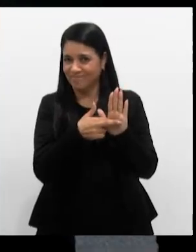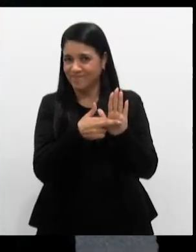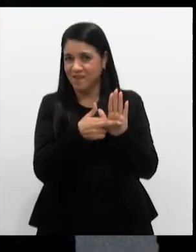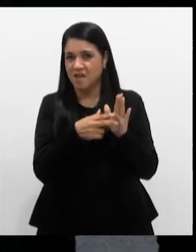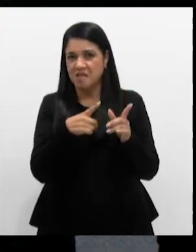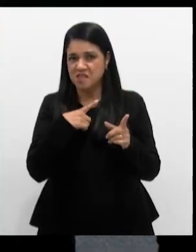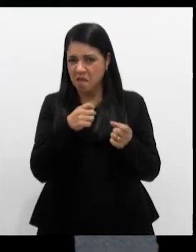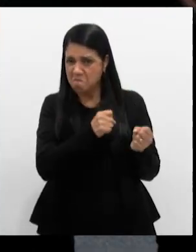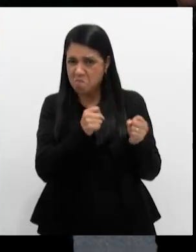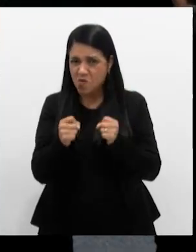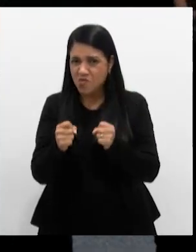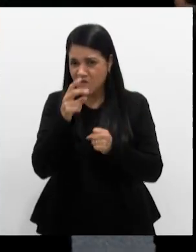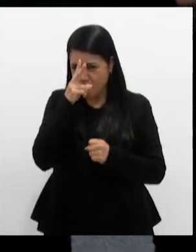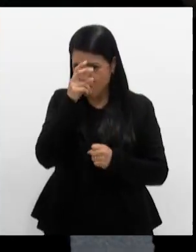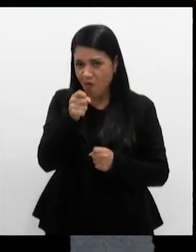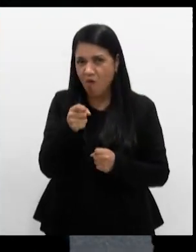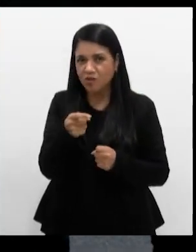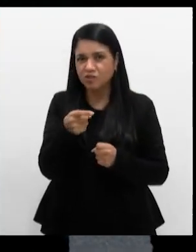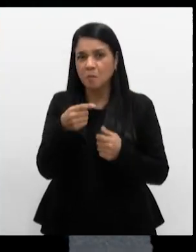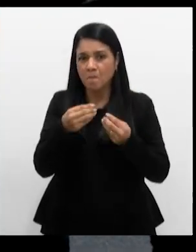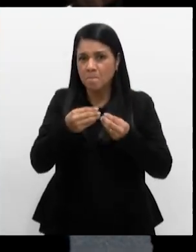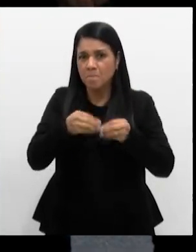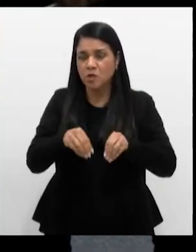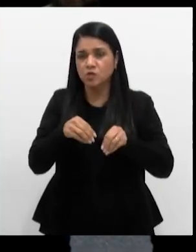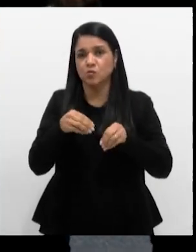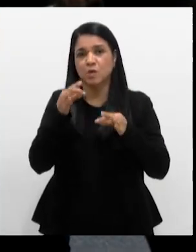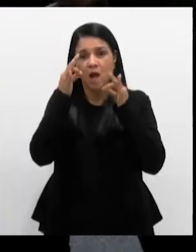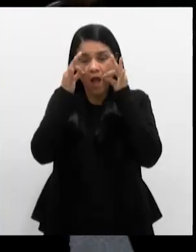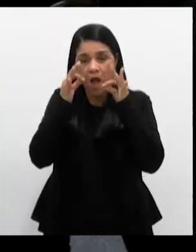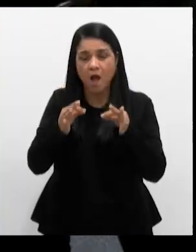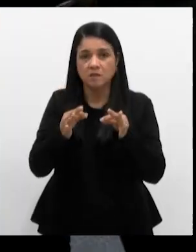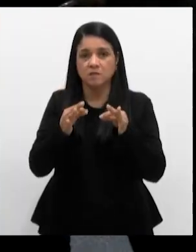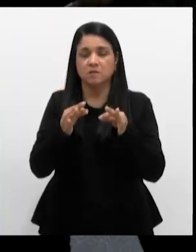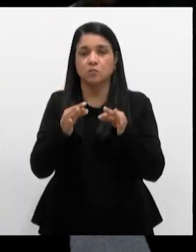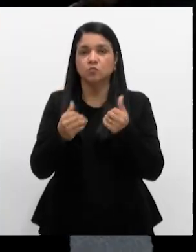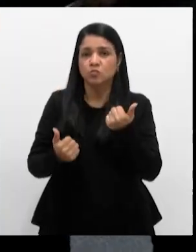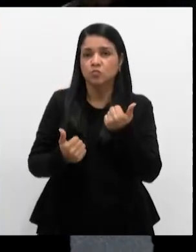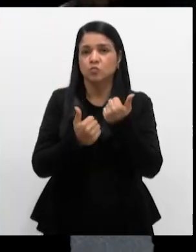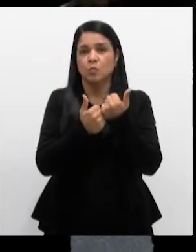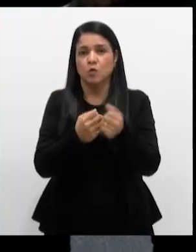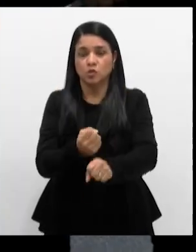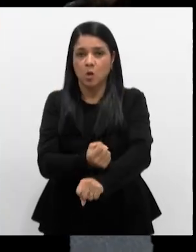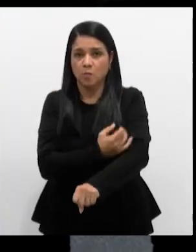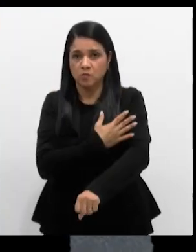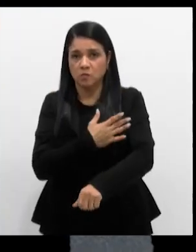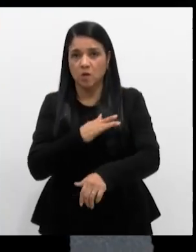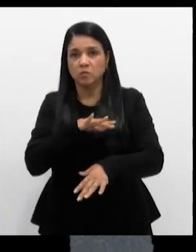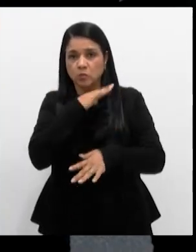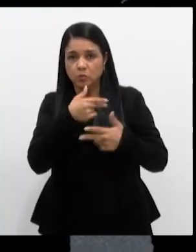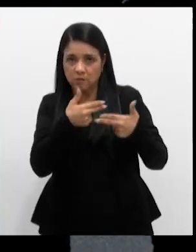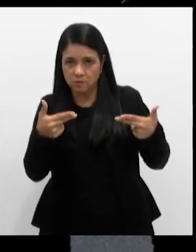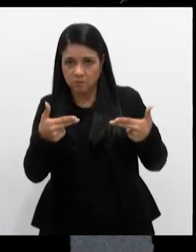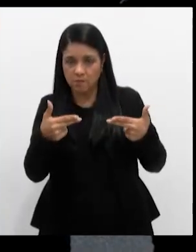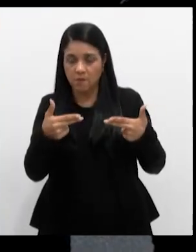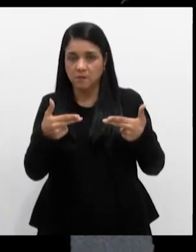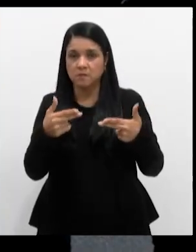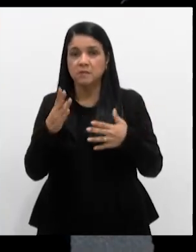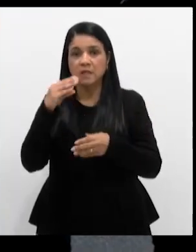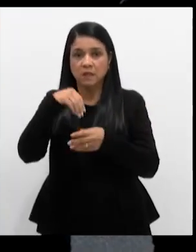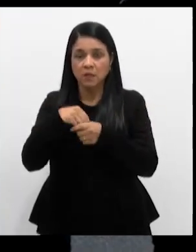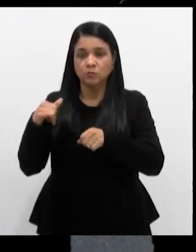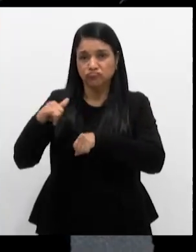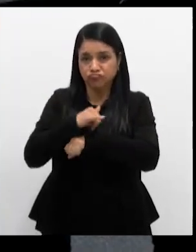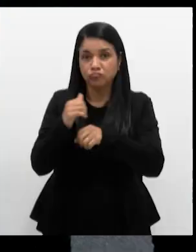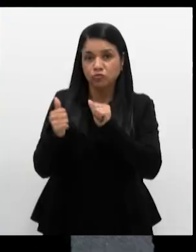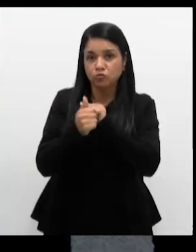que prejudicam, inclusive, esse tipo de atenção do suporte emocional da presença dos animais com seus